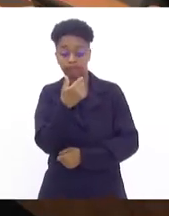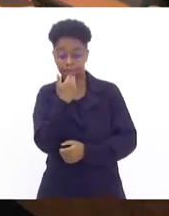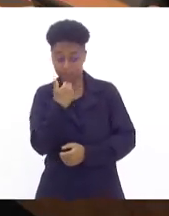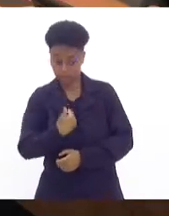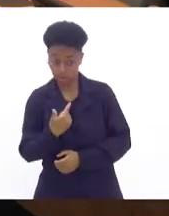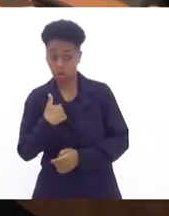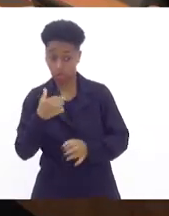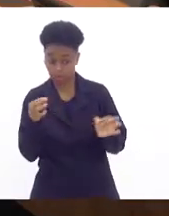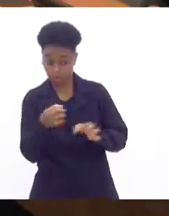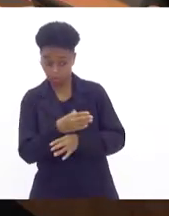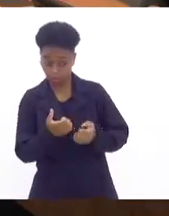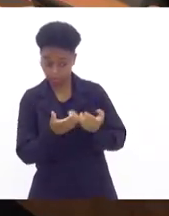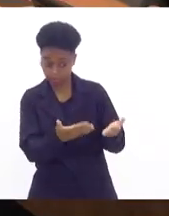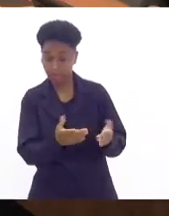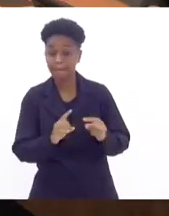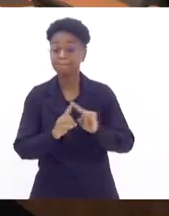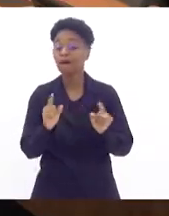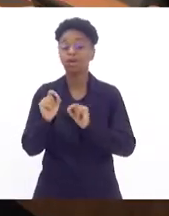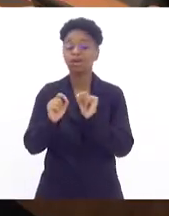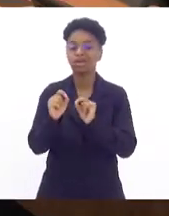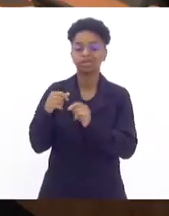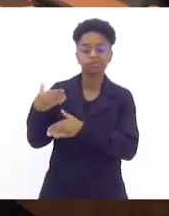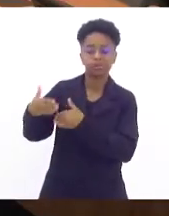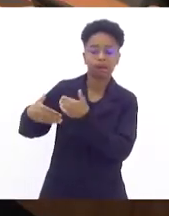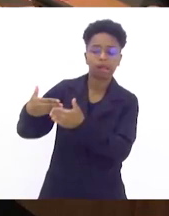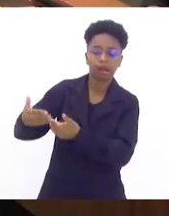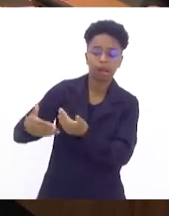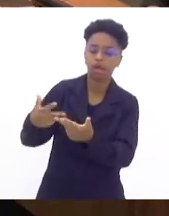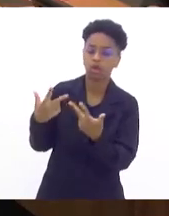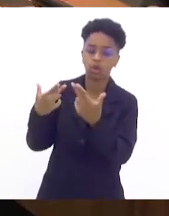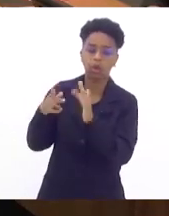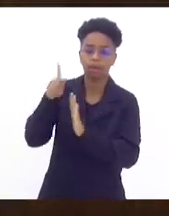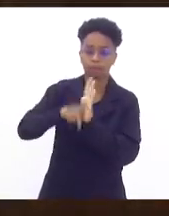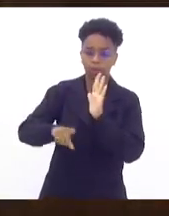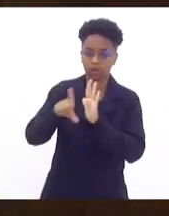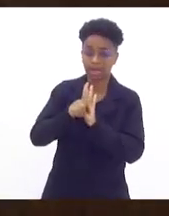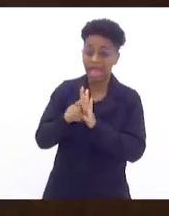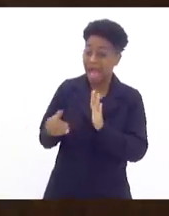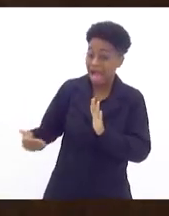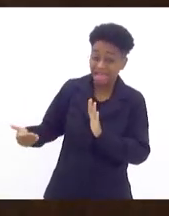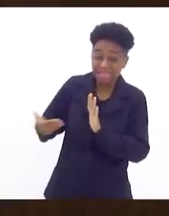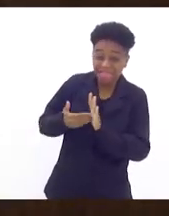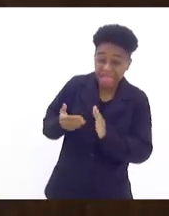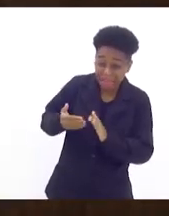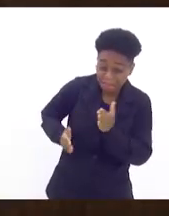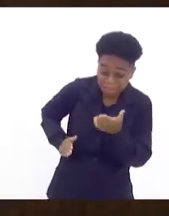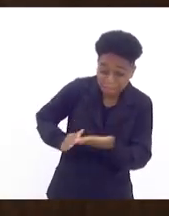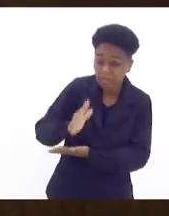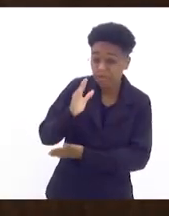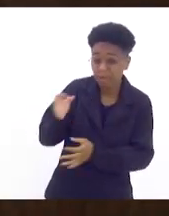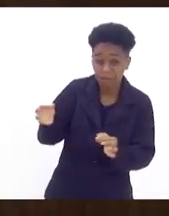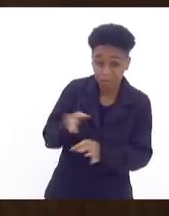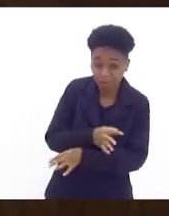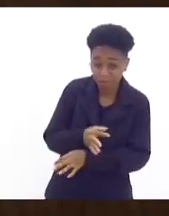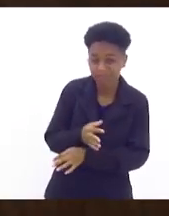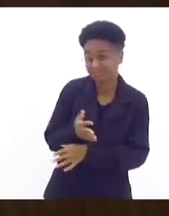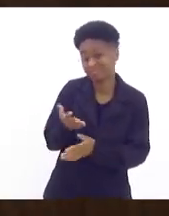mas aí é o trâmite de um projeto de lei até a indicação Legislativa ser aprovado Possivelmente